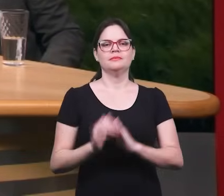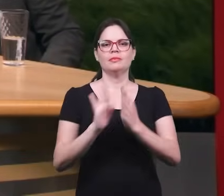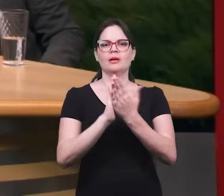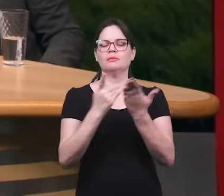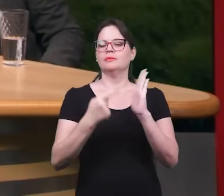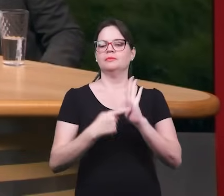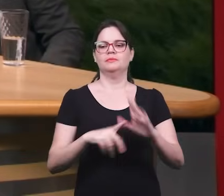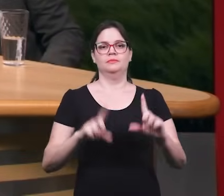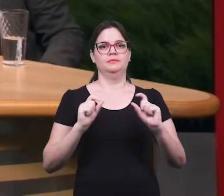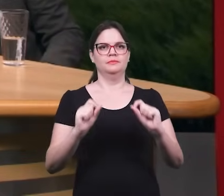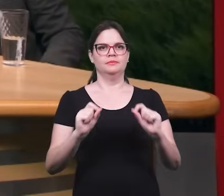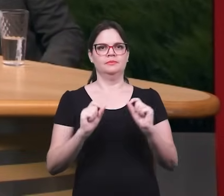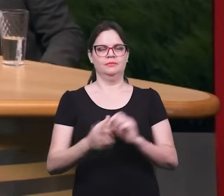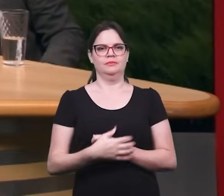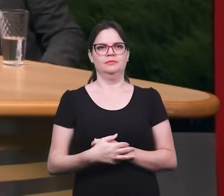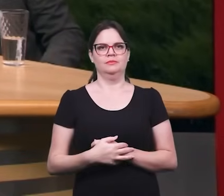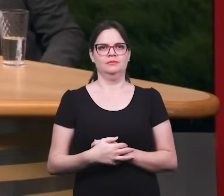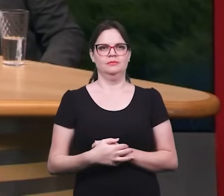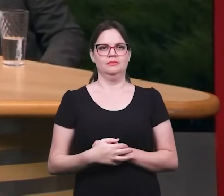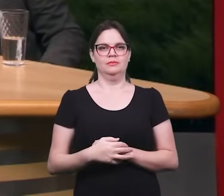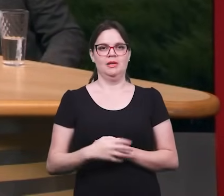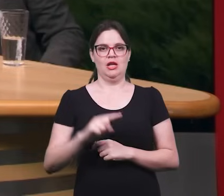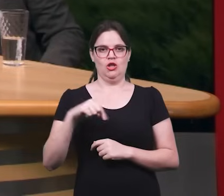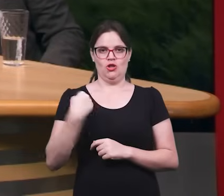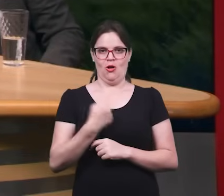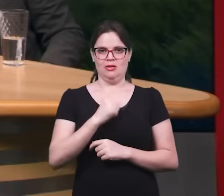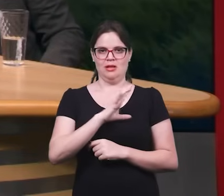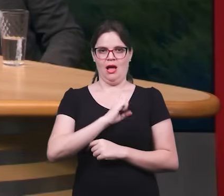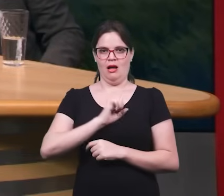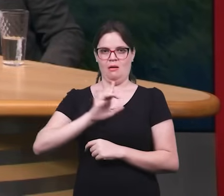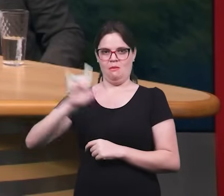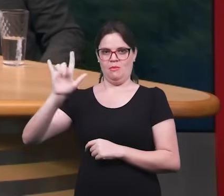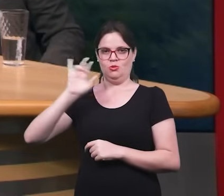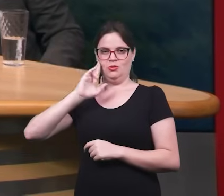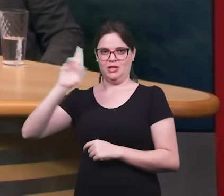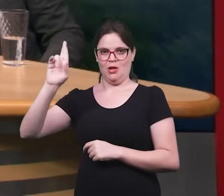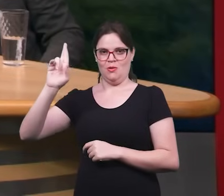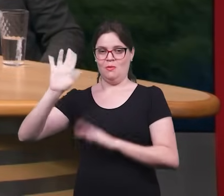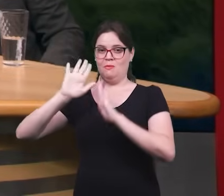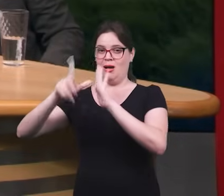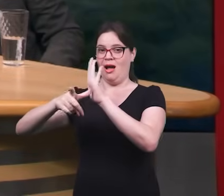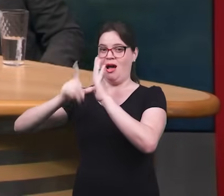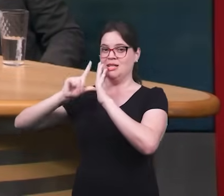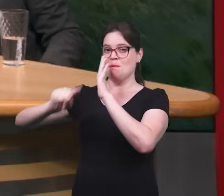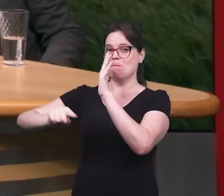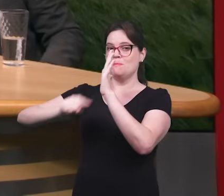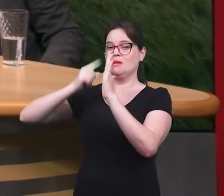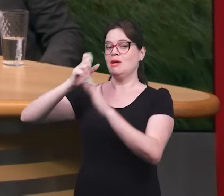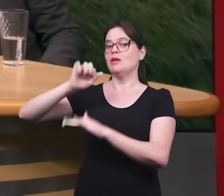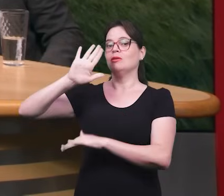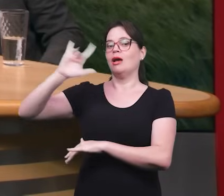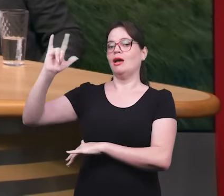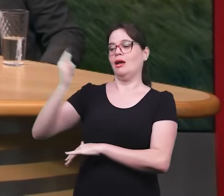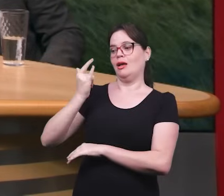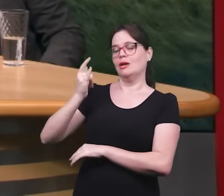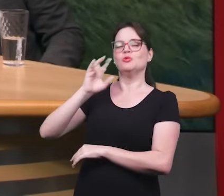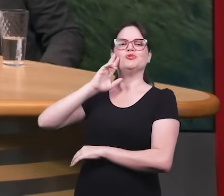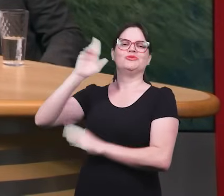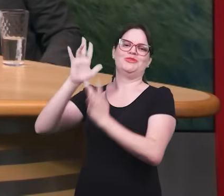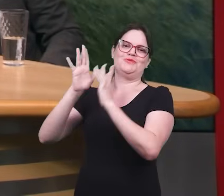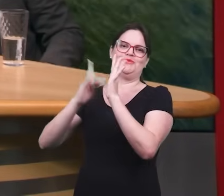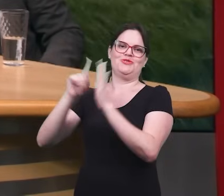nós o amamos porque Ele nos amou primeiro é então a gente já entra nesse relacionamento com Deus